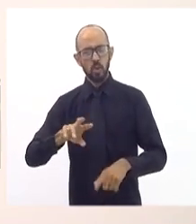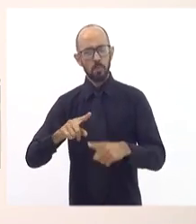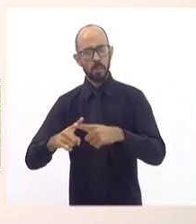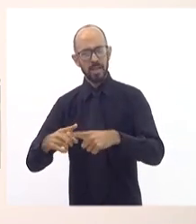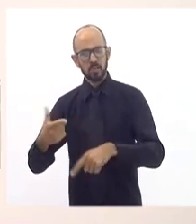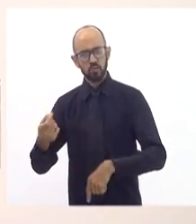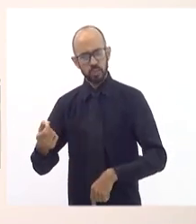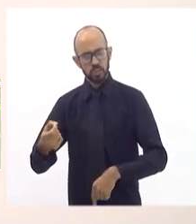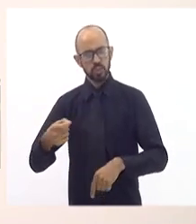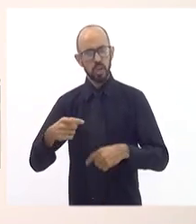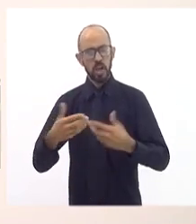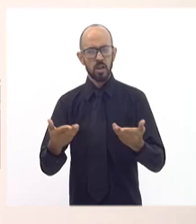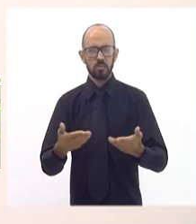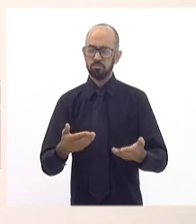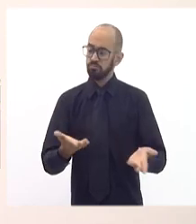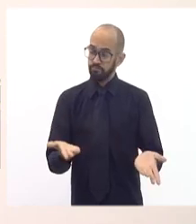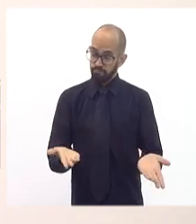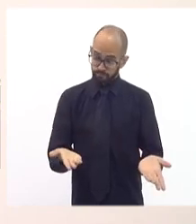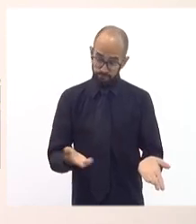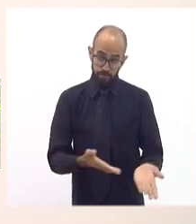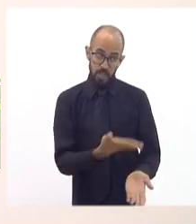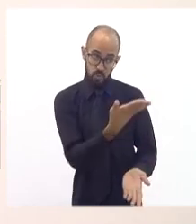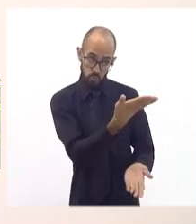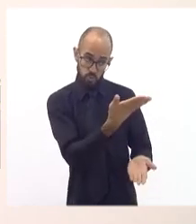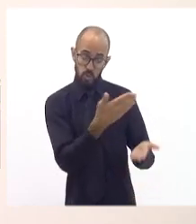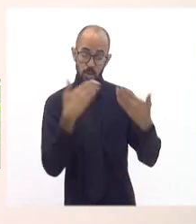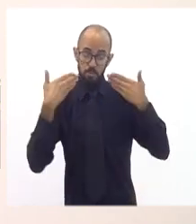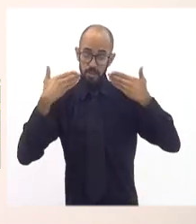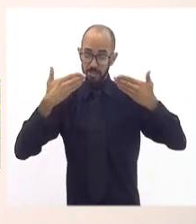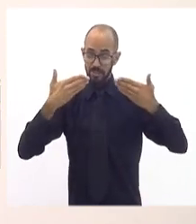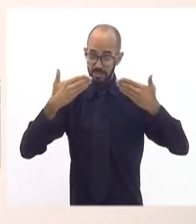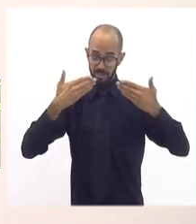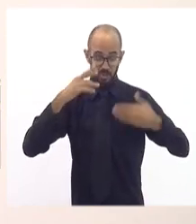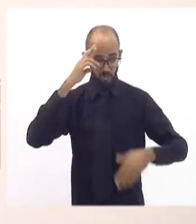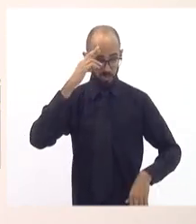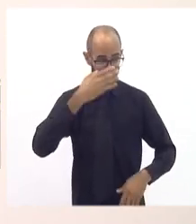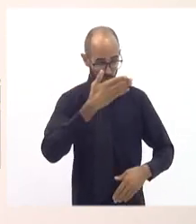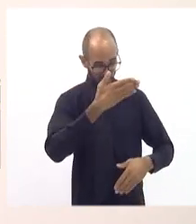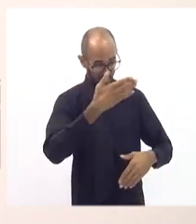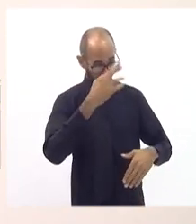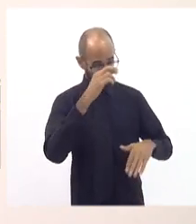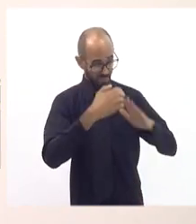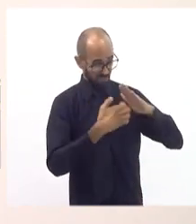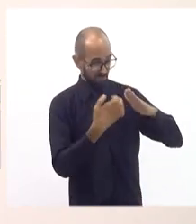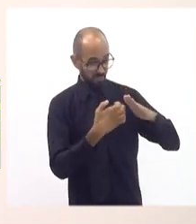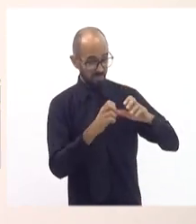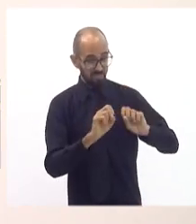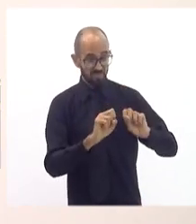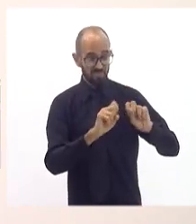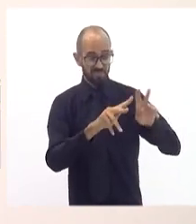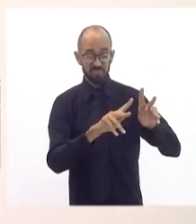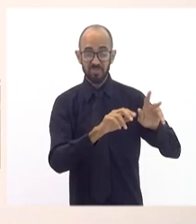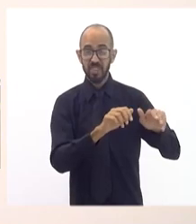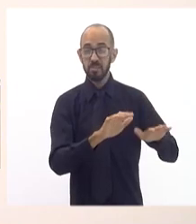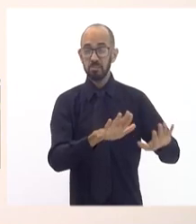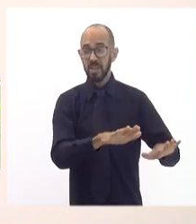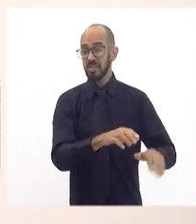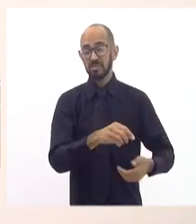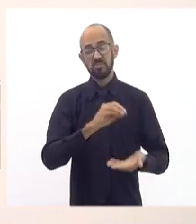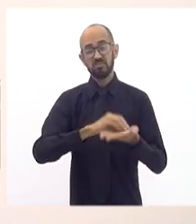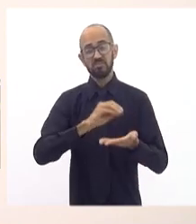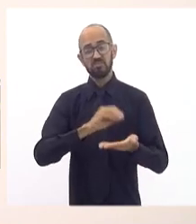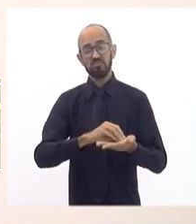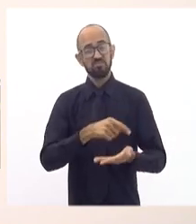nossa Matriz sinceramente a sua apresentação o senhor como empresário tudo bem mas só não fala absolutamente